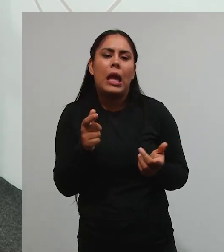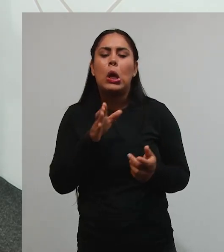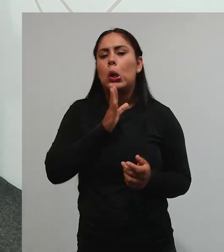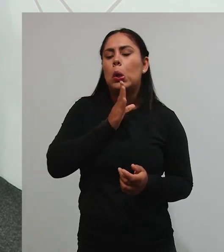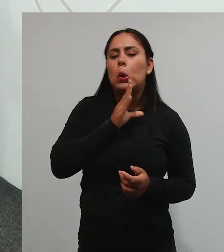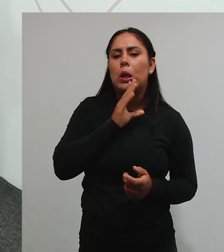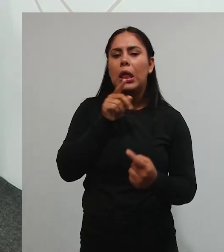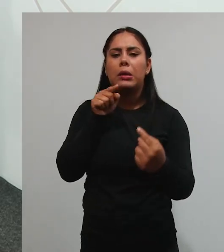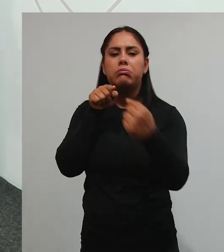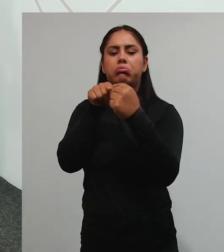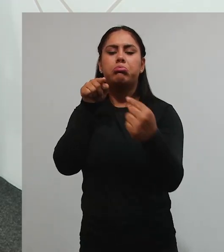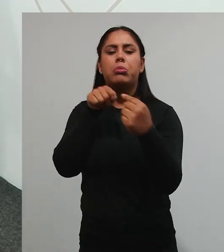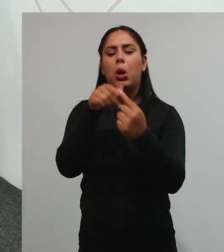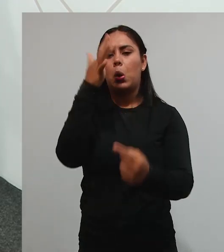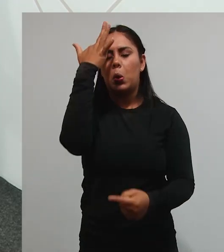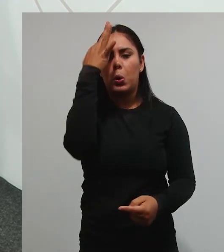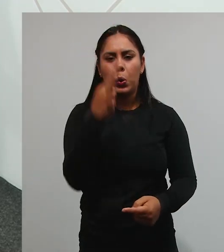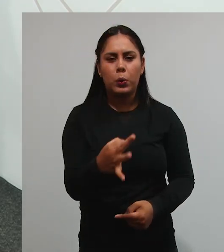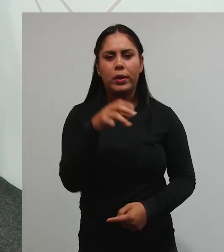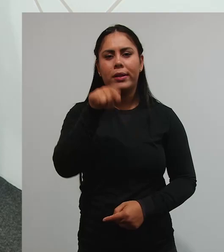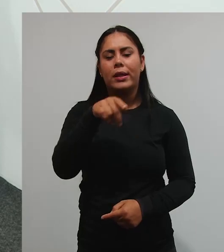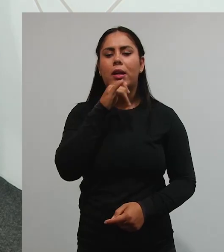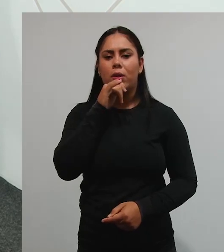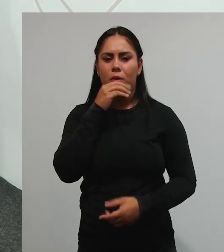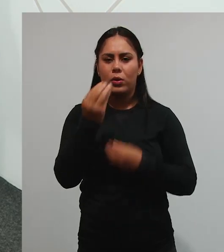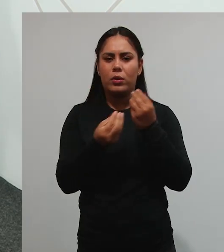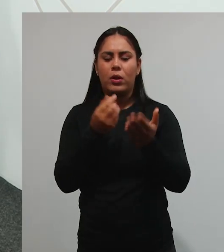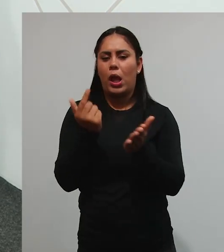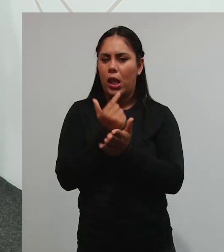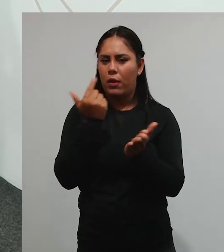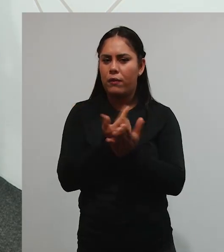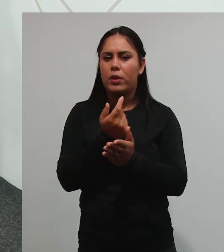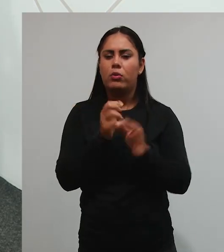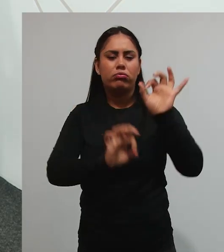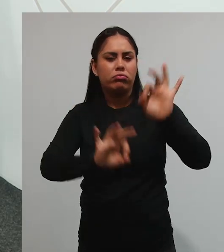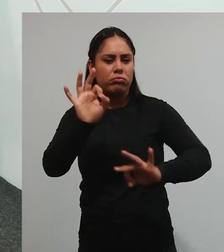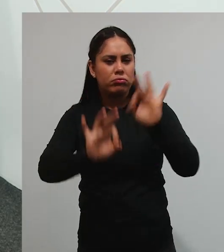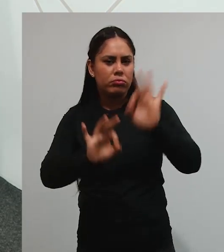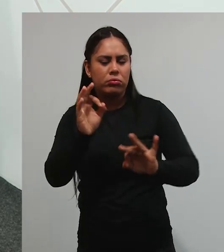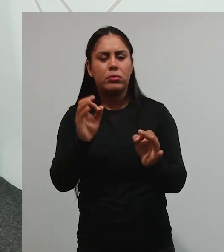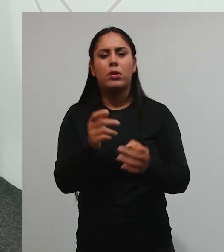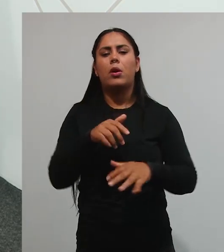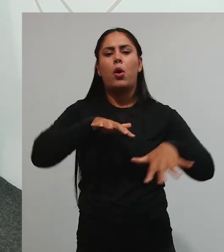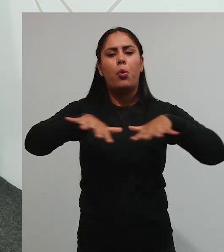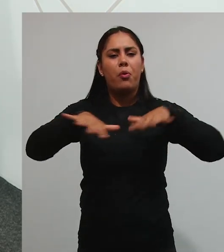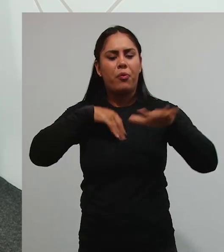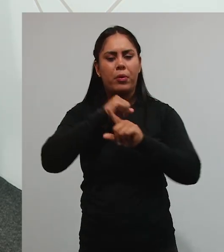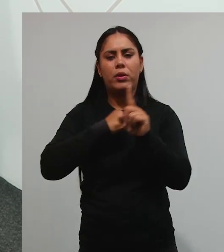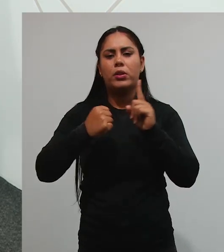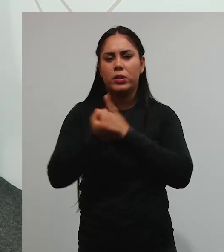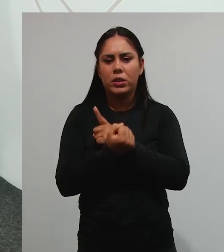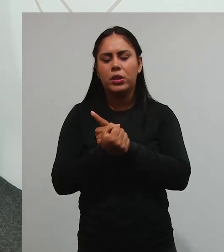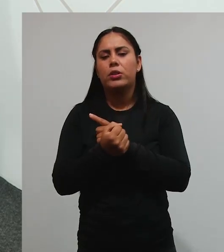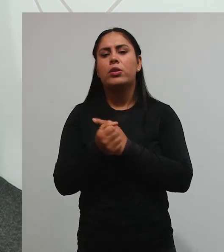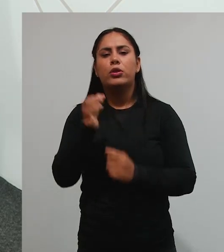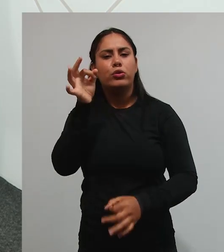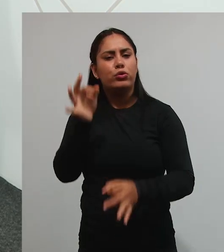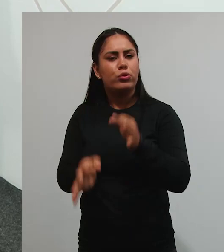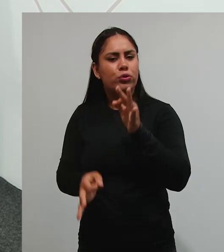conhecer, compreender, como você fala no seu livro, né, num dos livros que você organizou, Movimentos Sociais, Justiça e